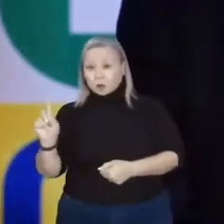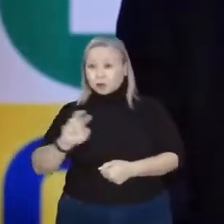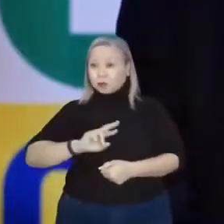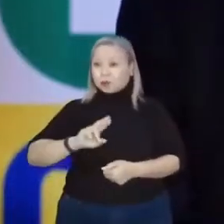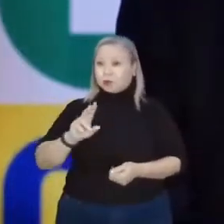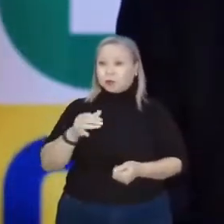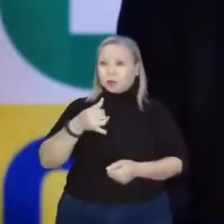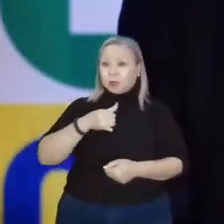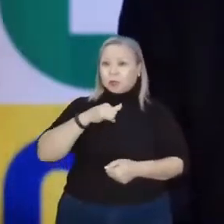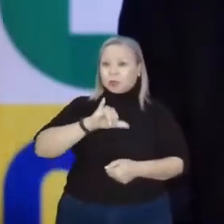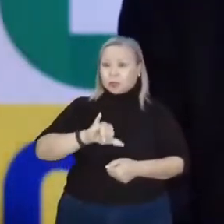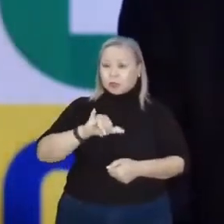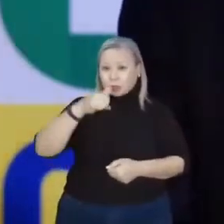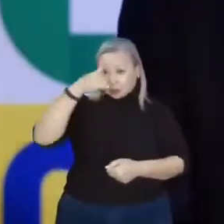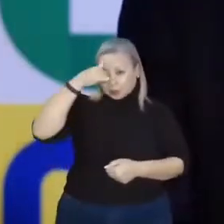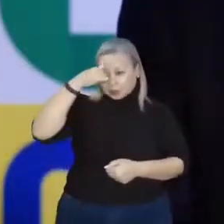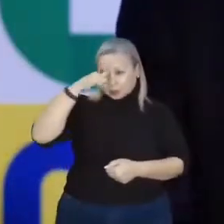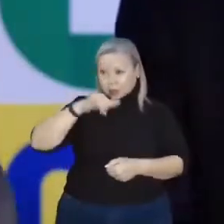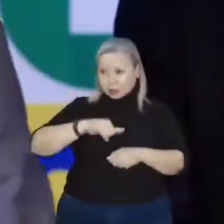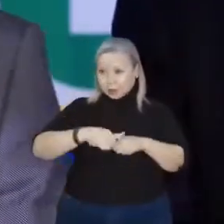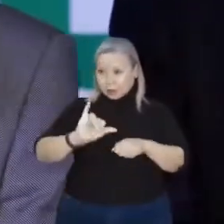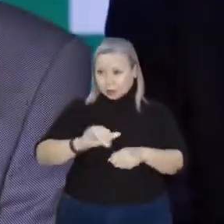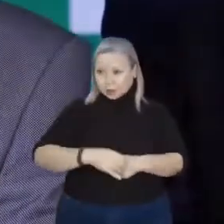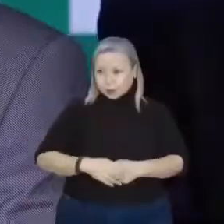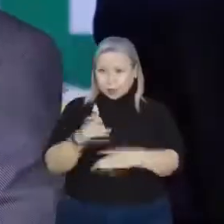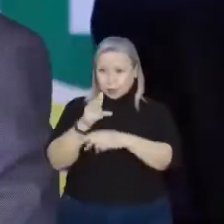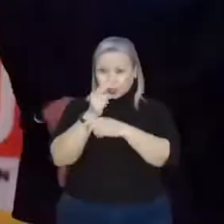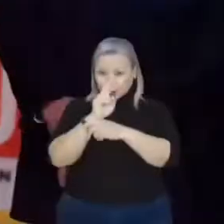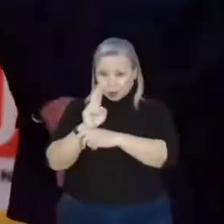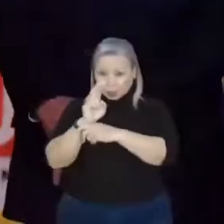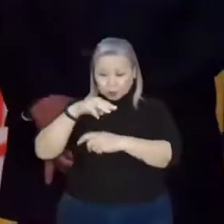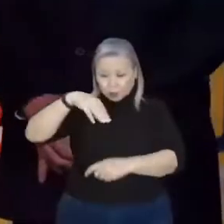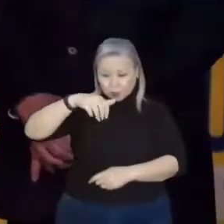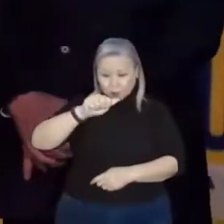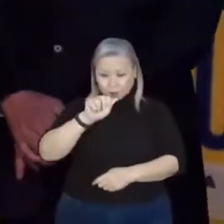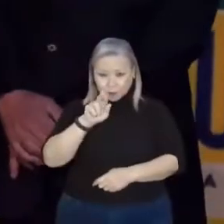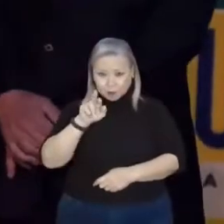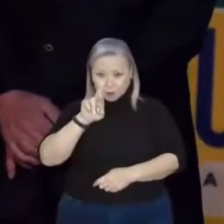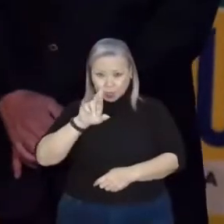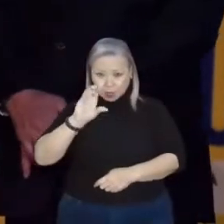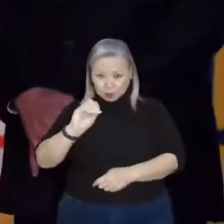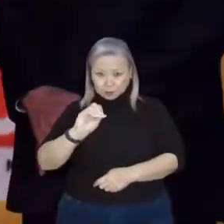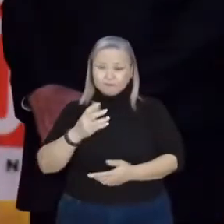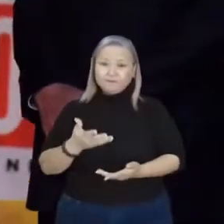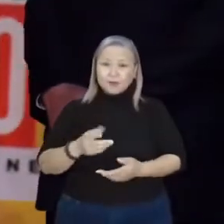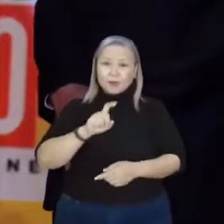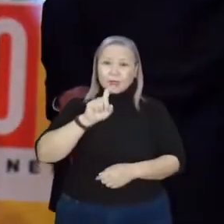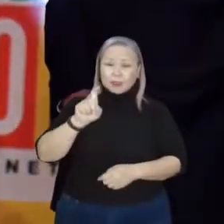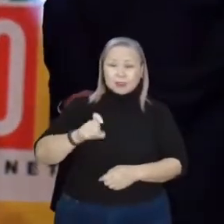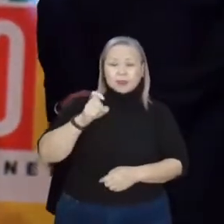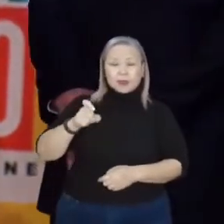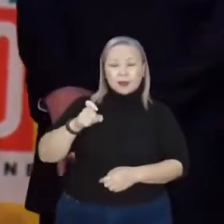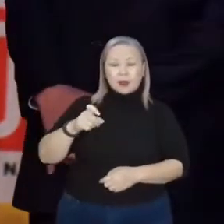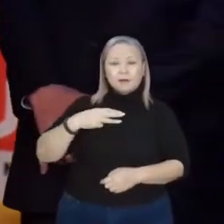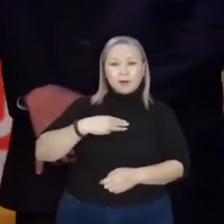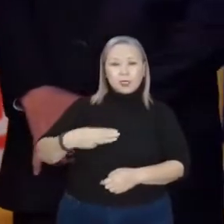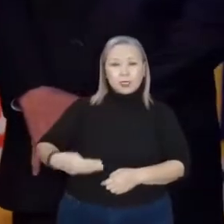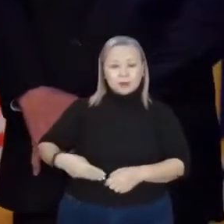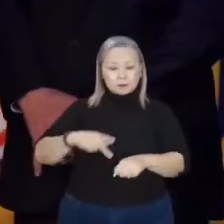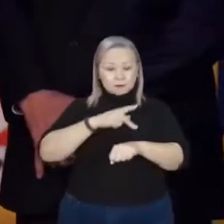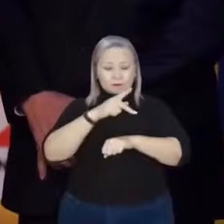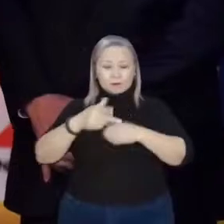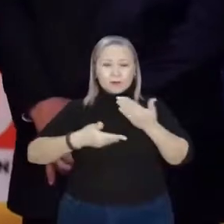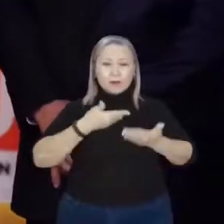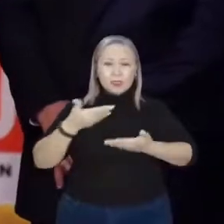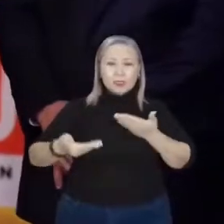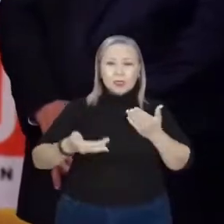Croácia, o embaixador Mauro Vieira, que será o meu ministro das Relações Exteriores. Eu tenho uma grande